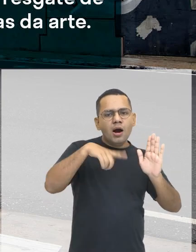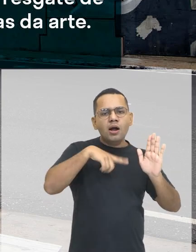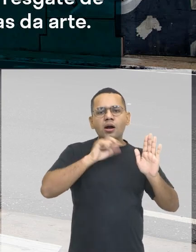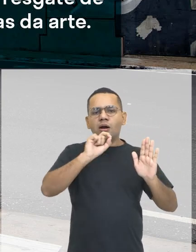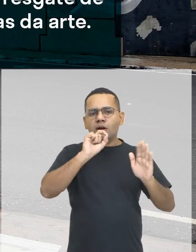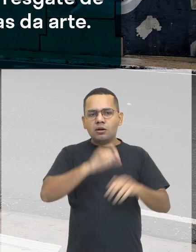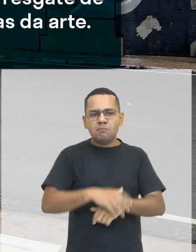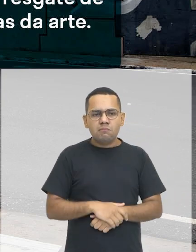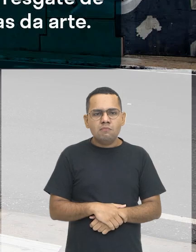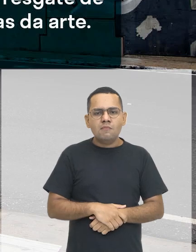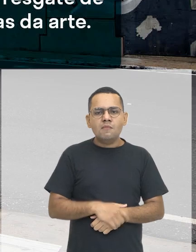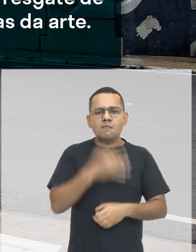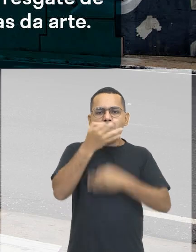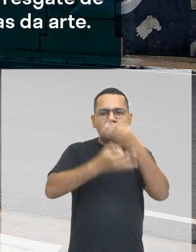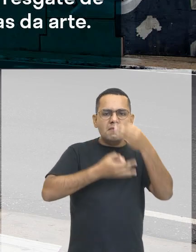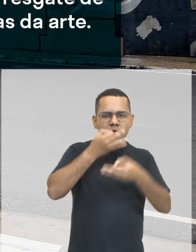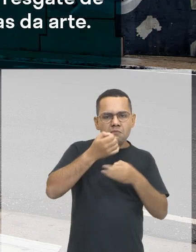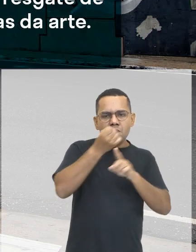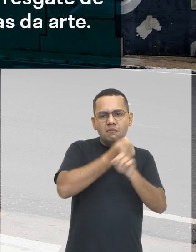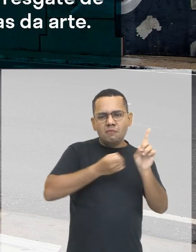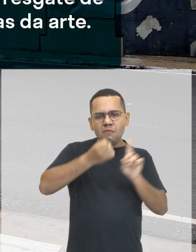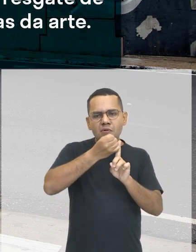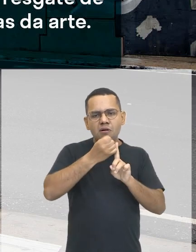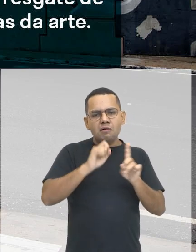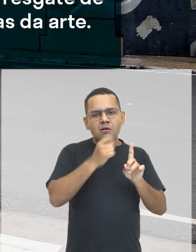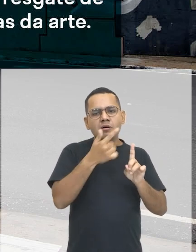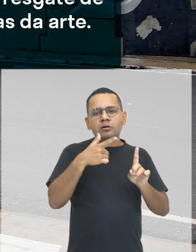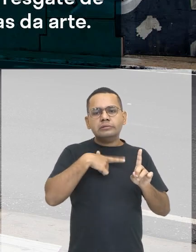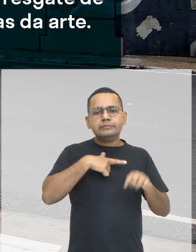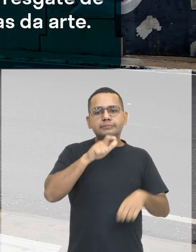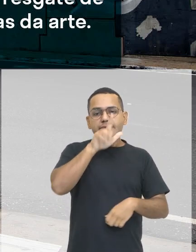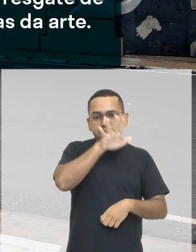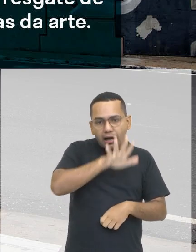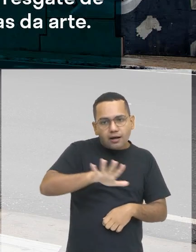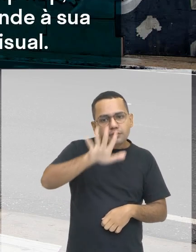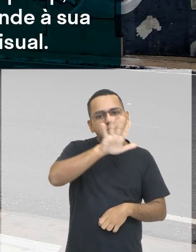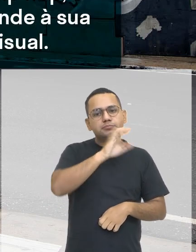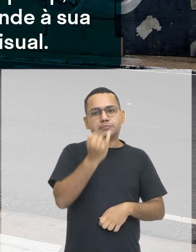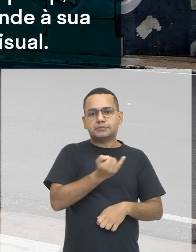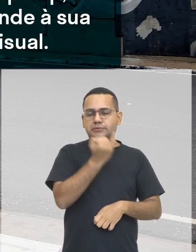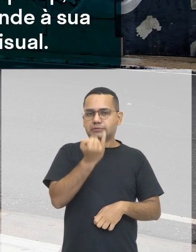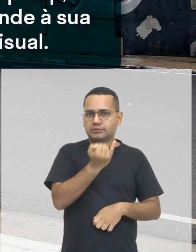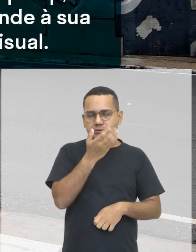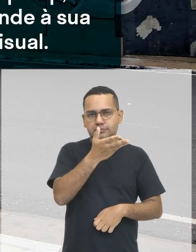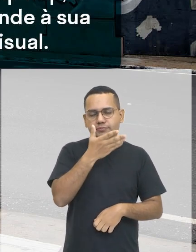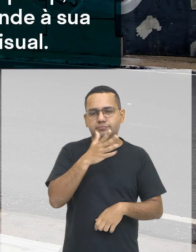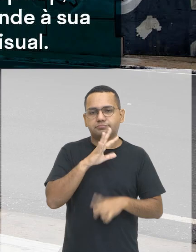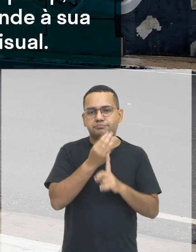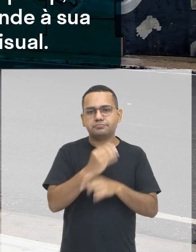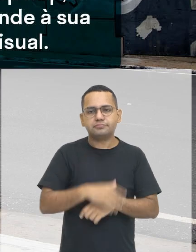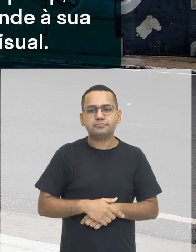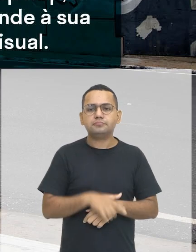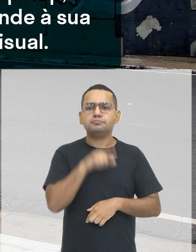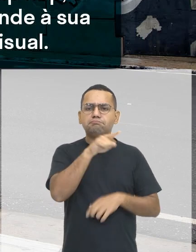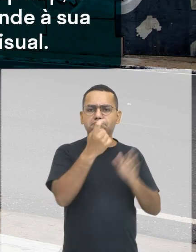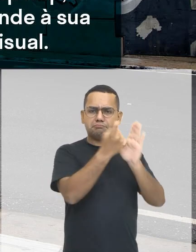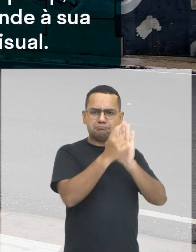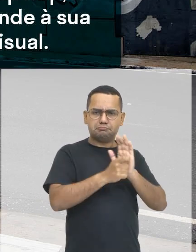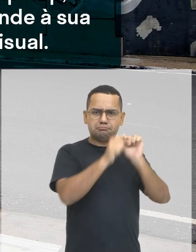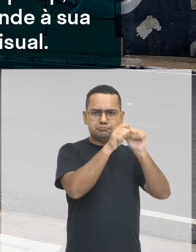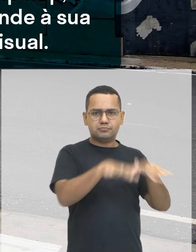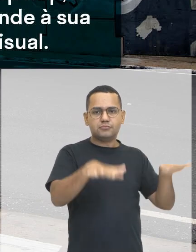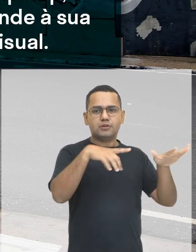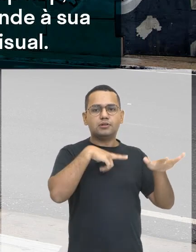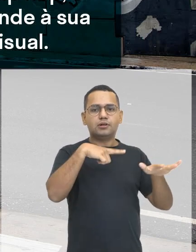protesto social e o resgate da imagem histórica da arte. A difusão do grafite por todo